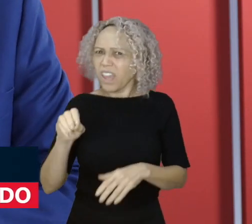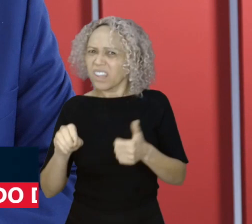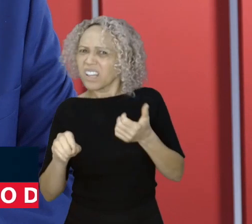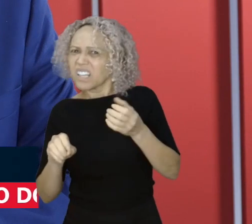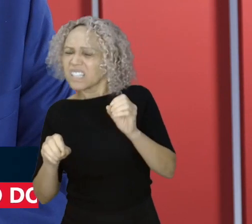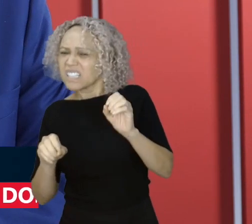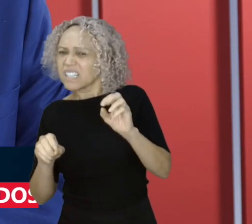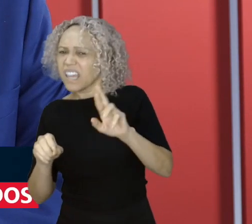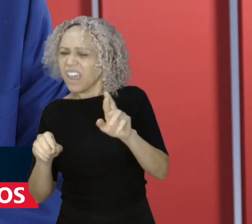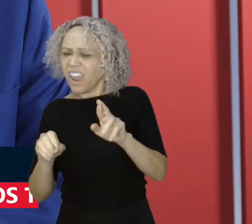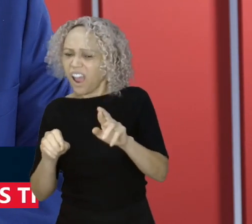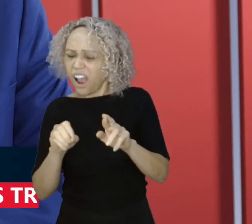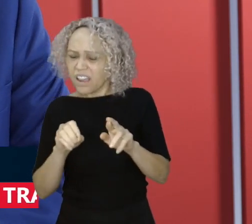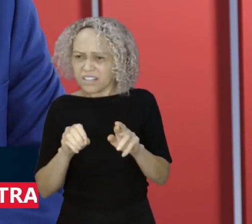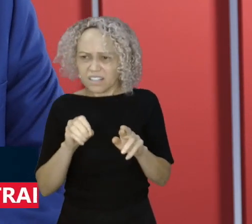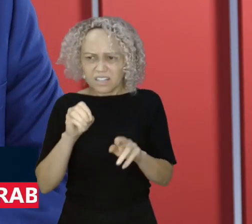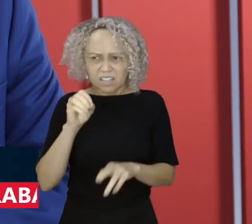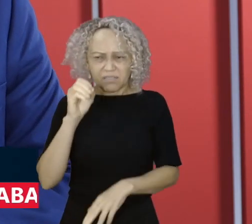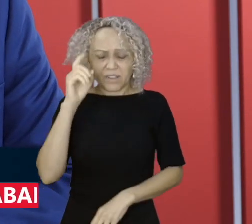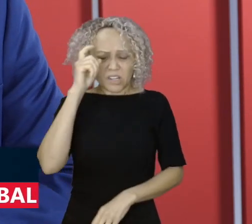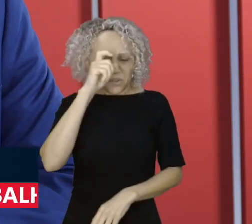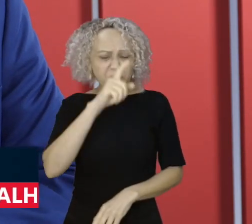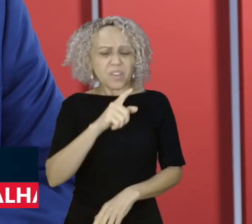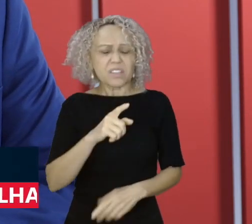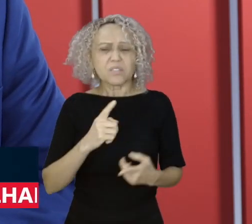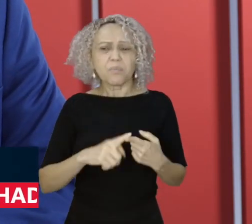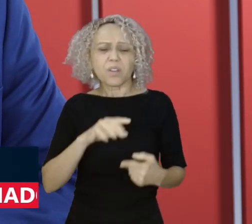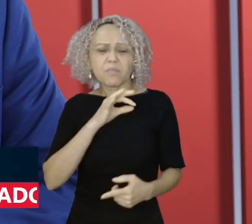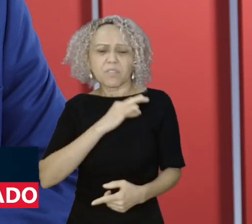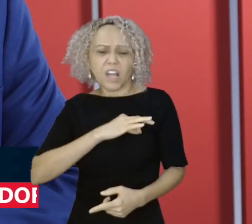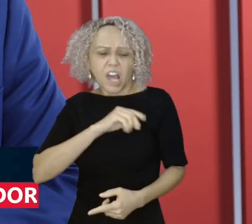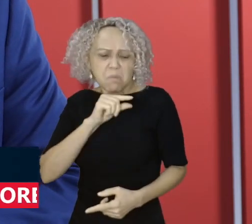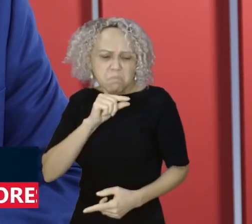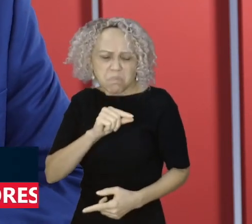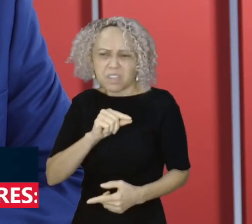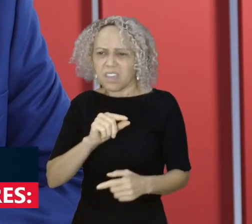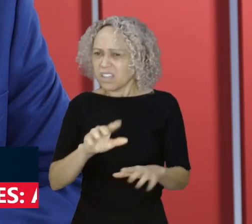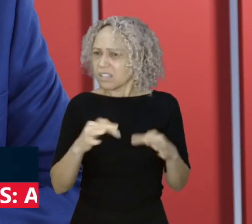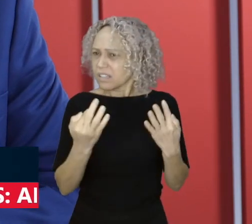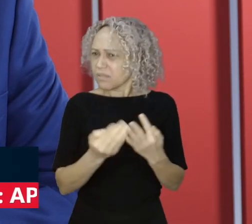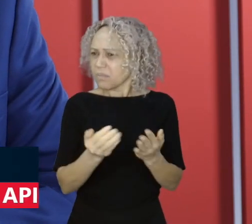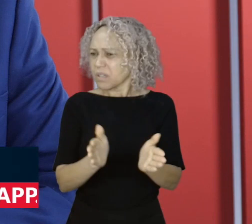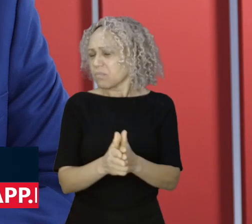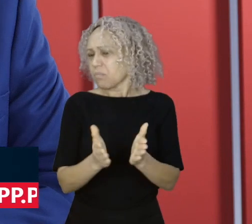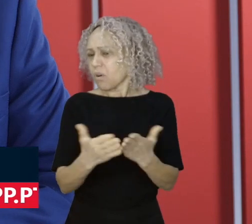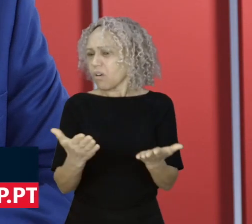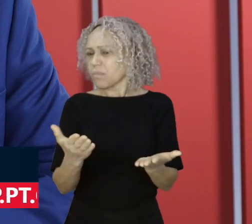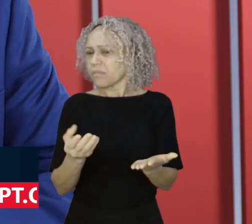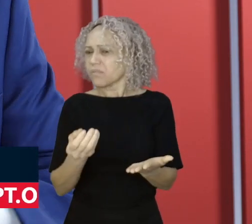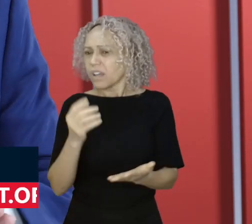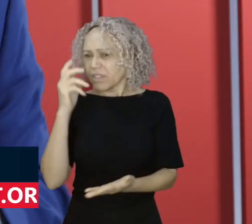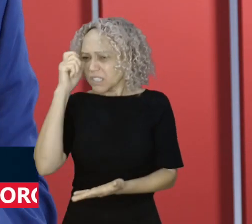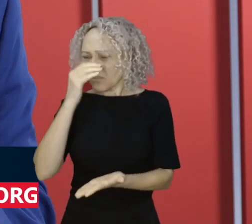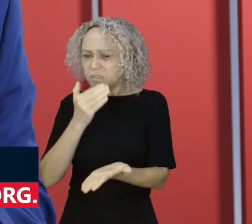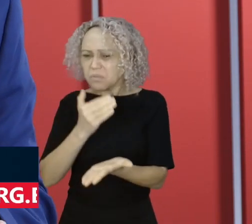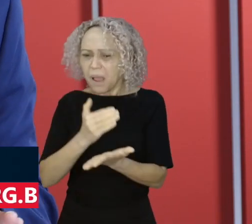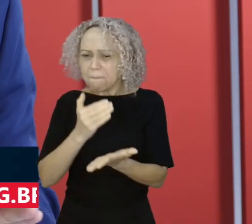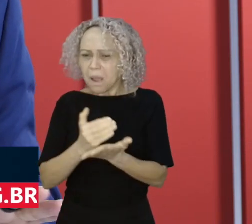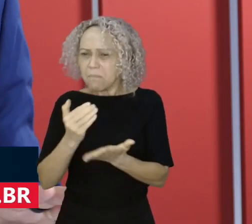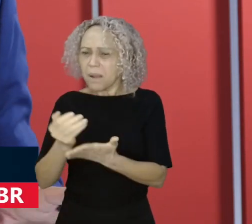Então, acho que é muito bom ter acompanhado o programa Minha Casa Minha Vida nas suas edições primeiras e ver agora